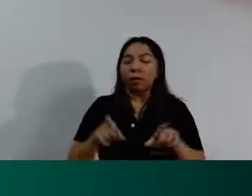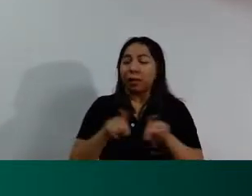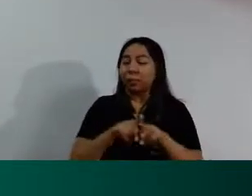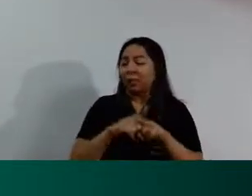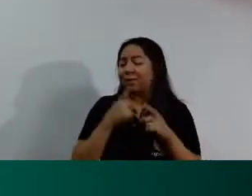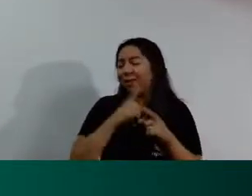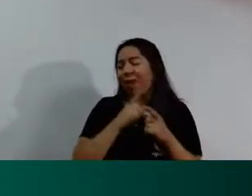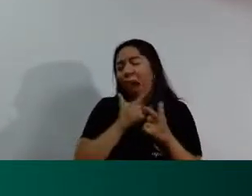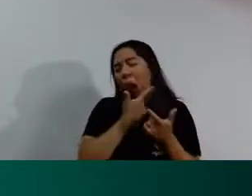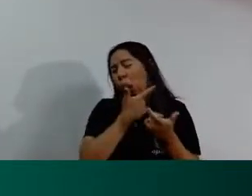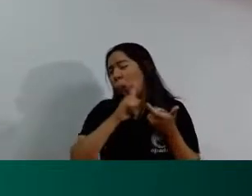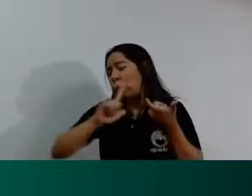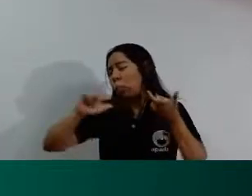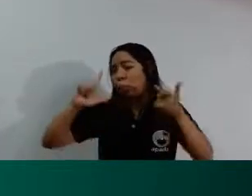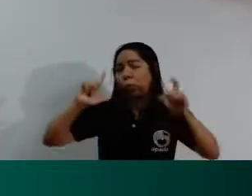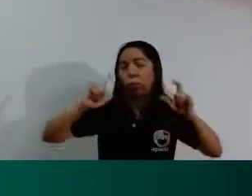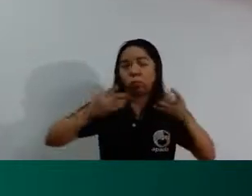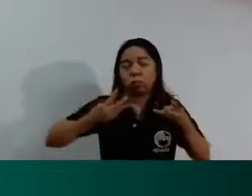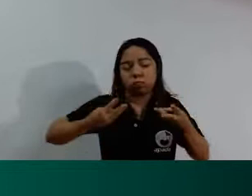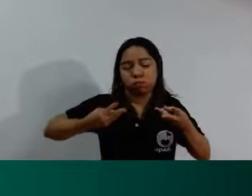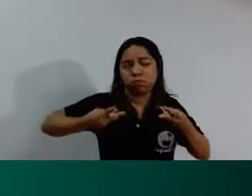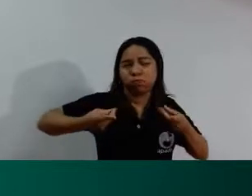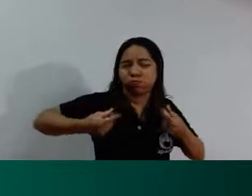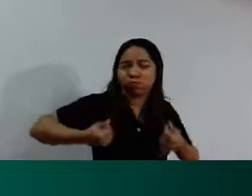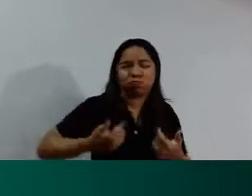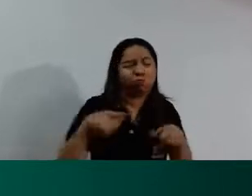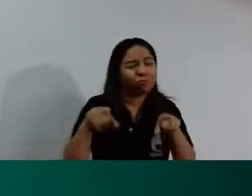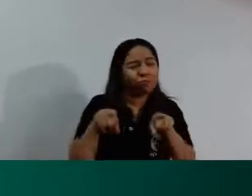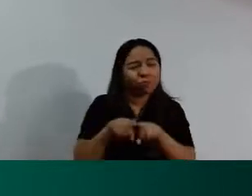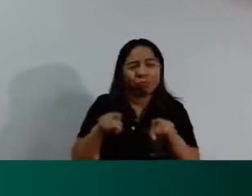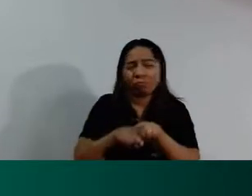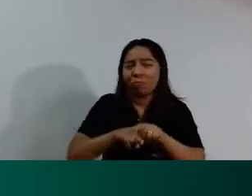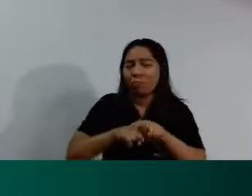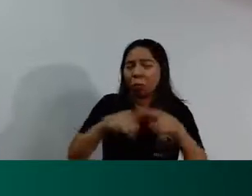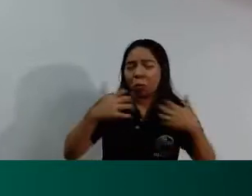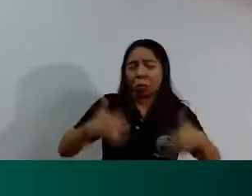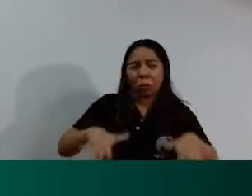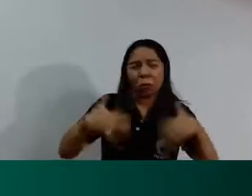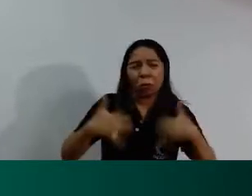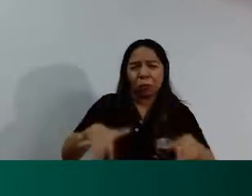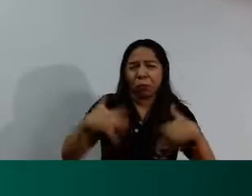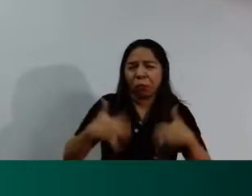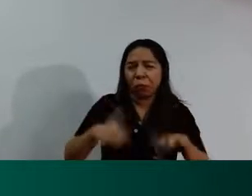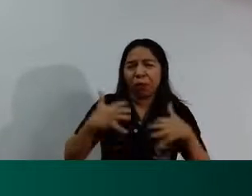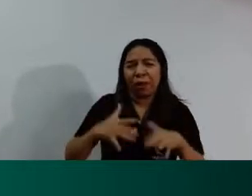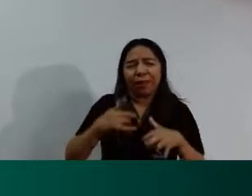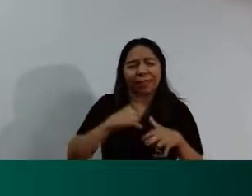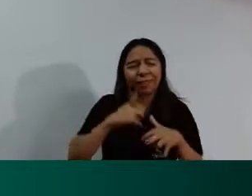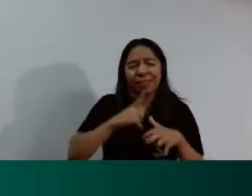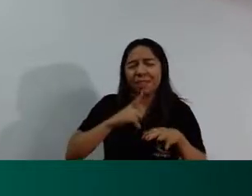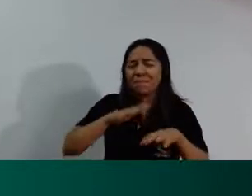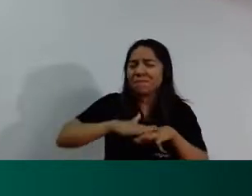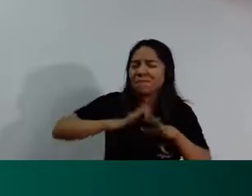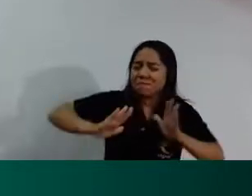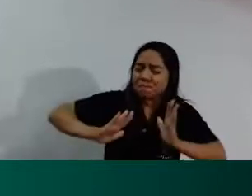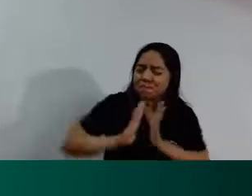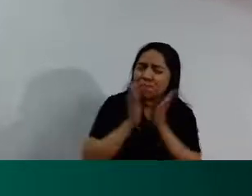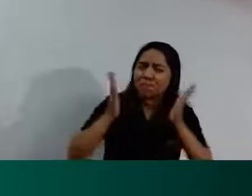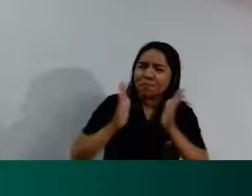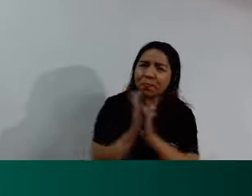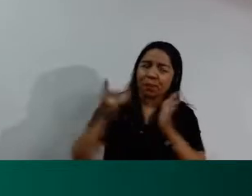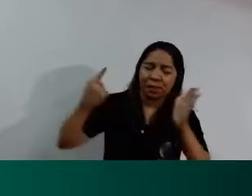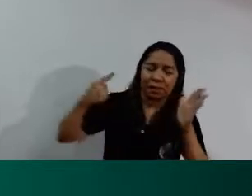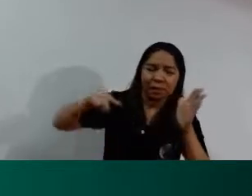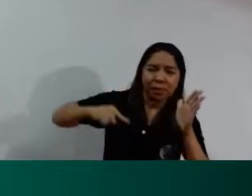dezenas de milhões estão numa situação a funera veu da mais abjeta pobreza